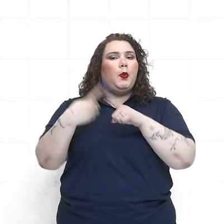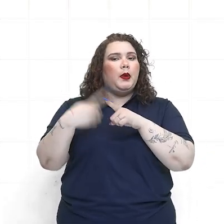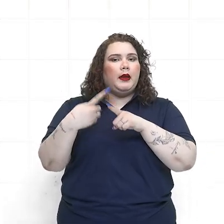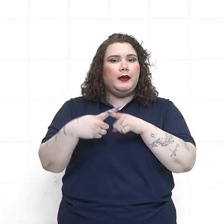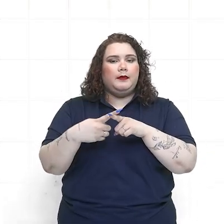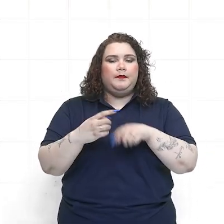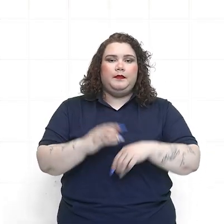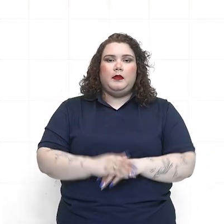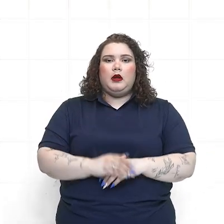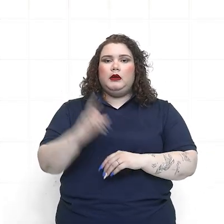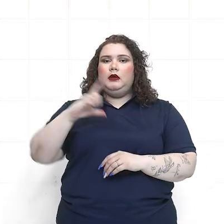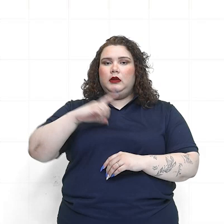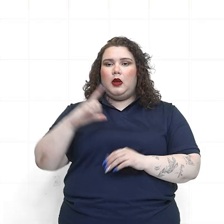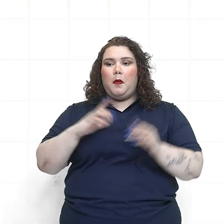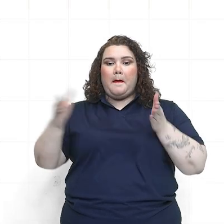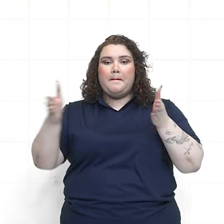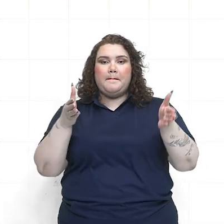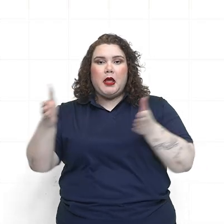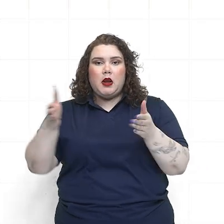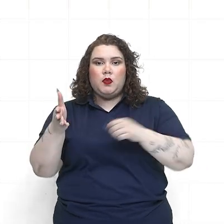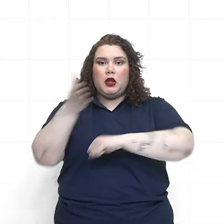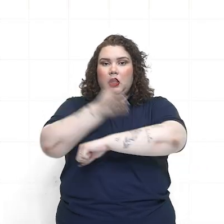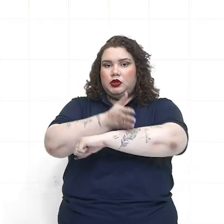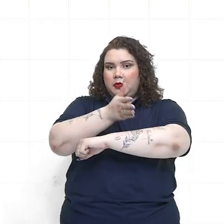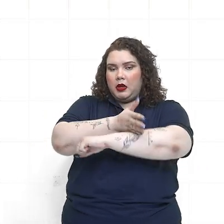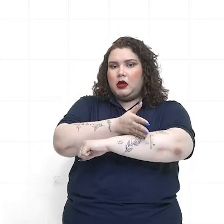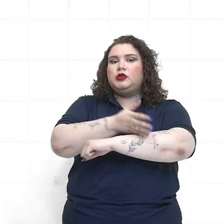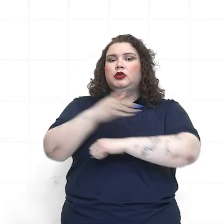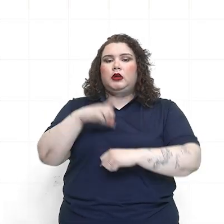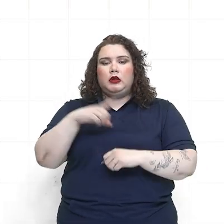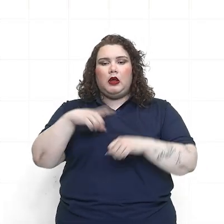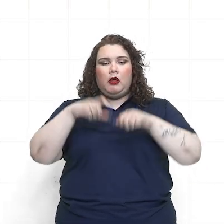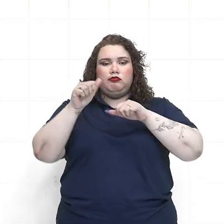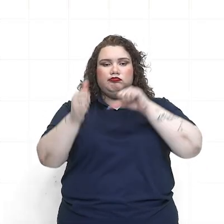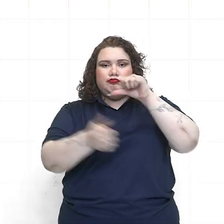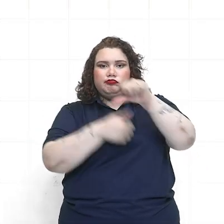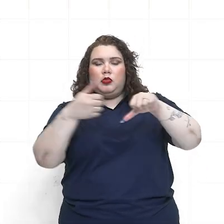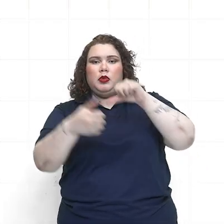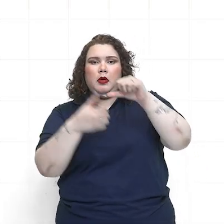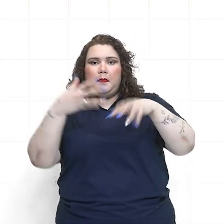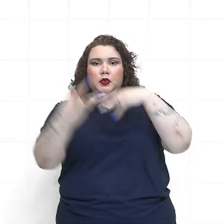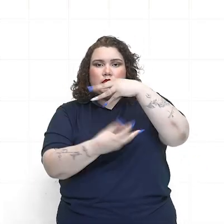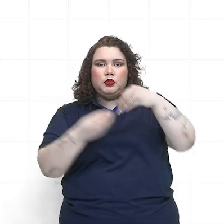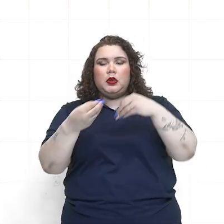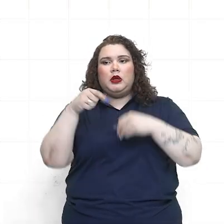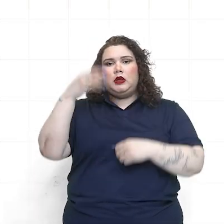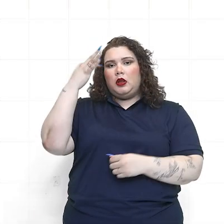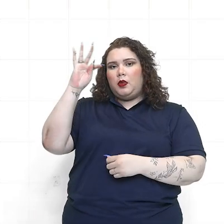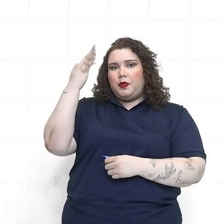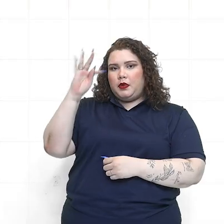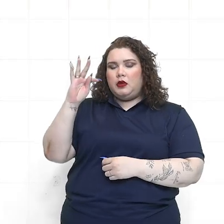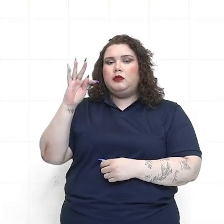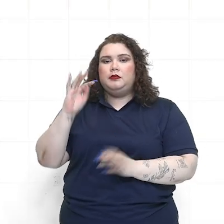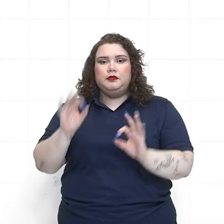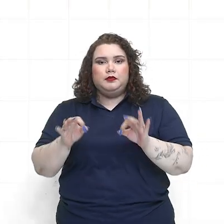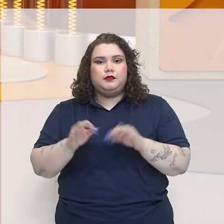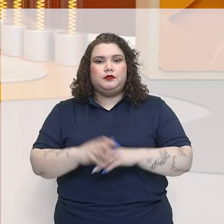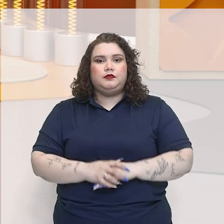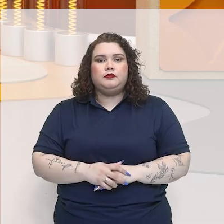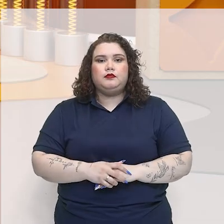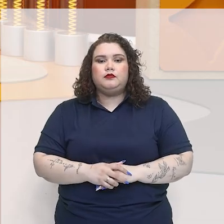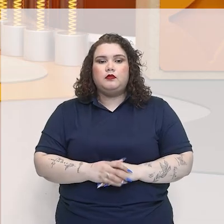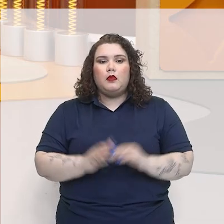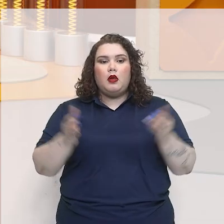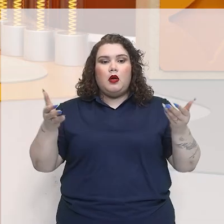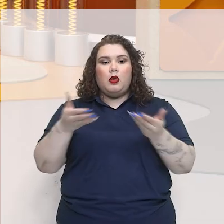não é mesmo, toda a Idade Média que fez, então, a difusão fortemente, né, dessa teoria, então, criacionista. E aí eu trago para